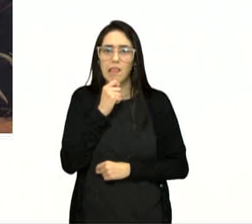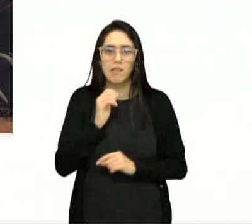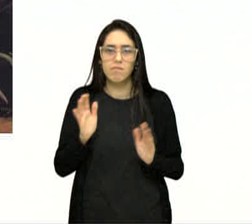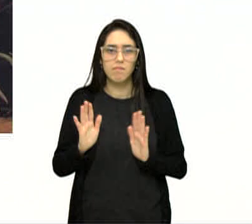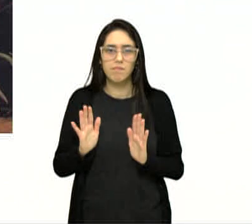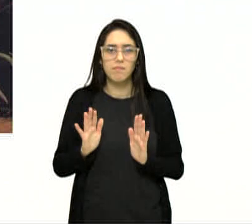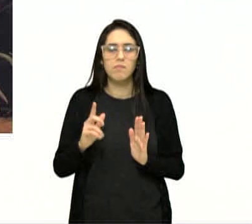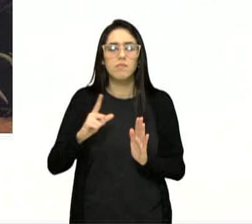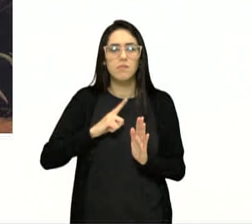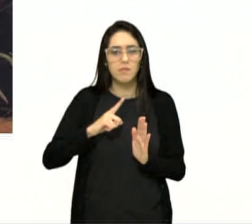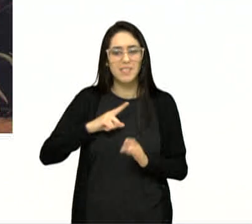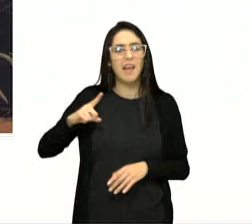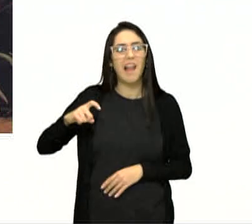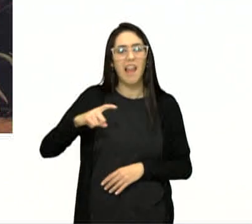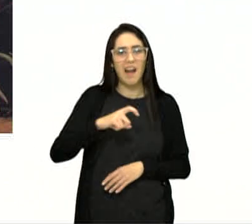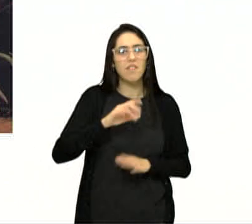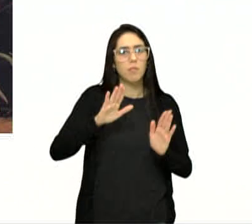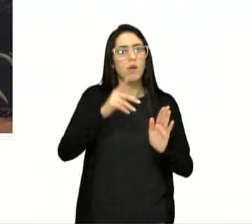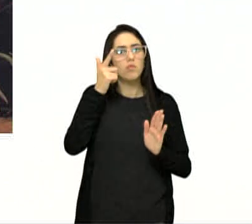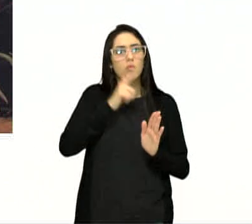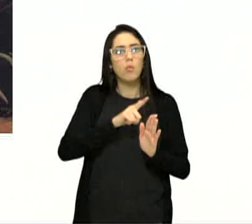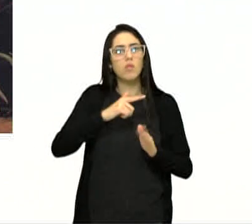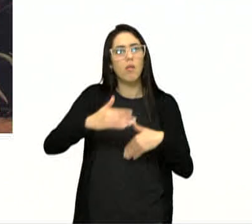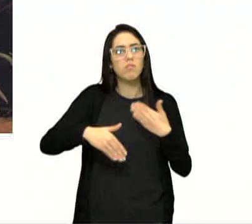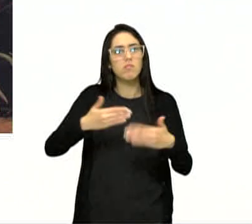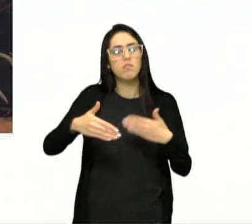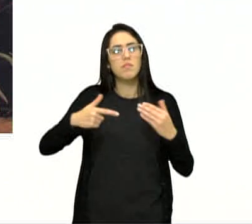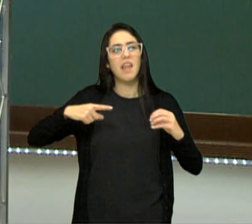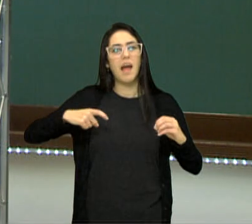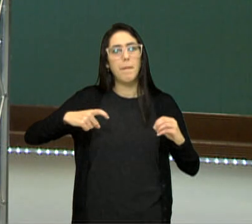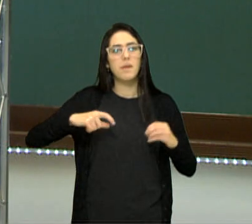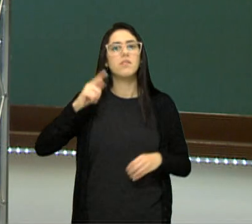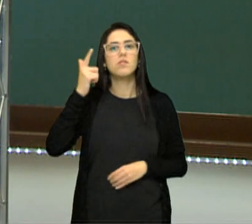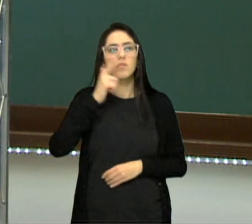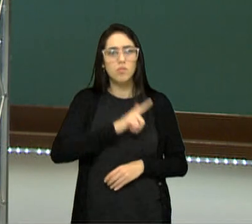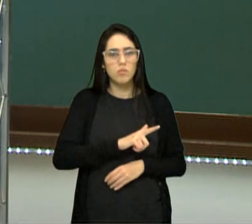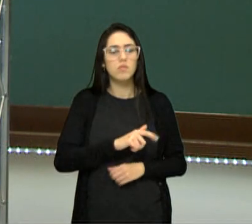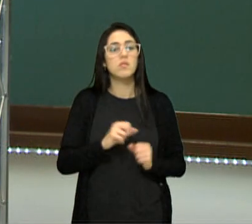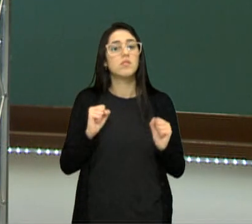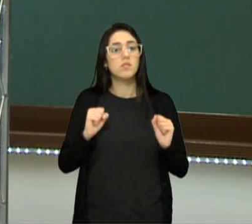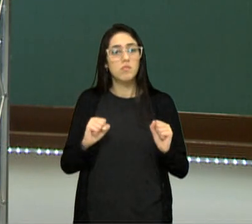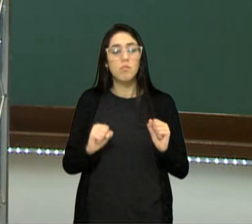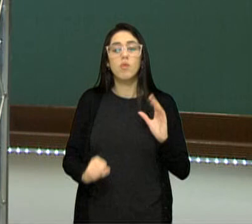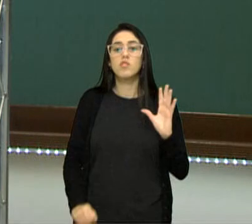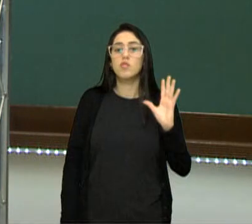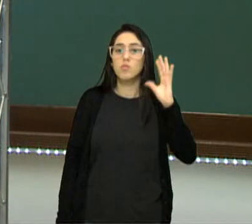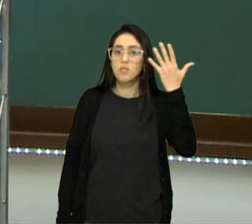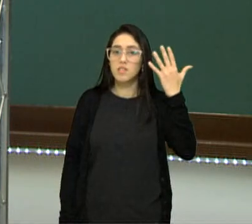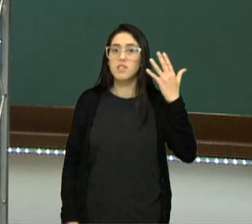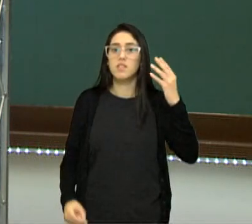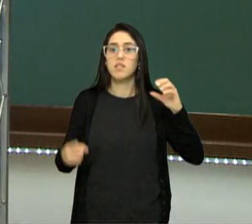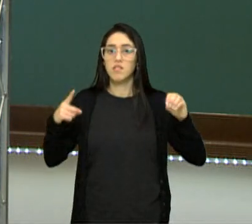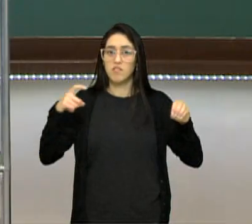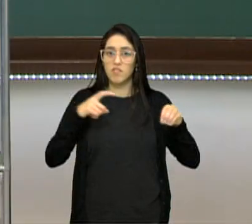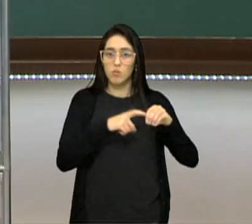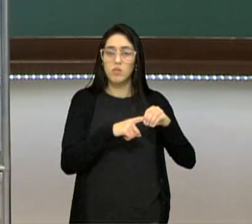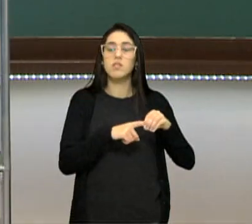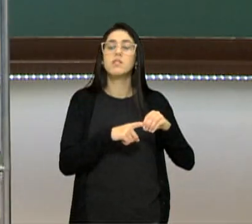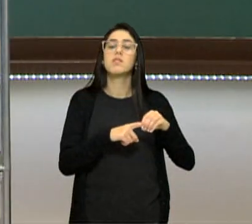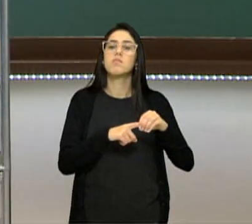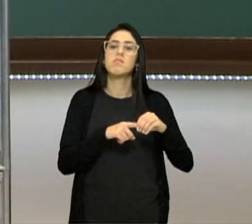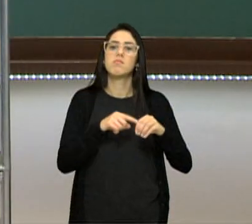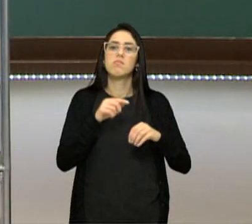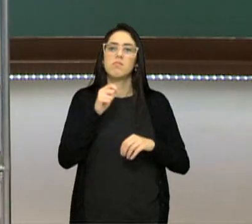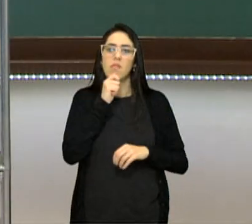ainda está na fase de larva, mas já está produzindo gametas, tá? E a fecundação ocorre ainda nessa época de fase